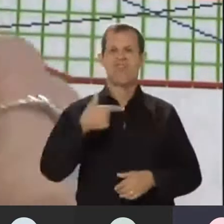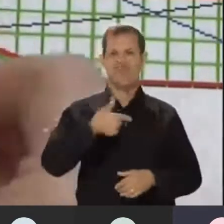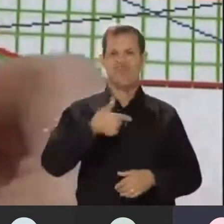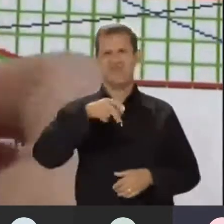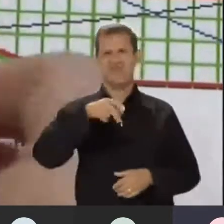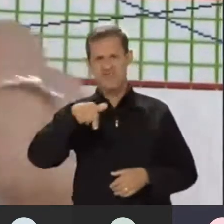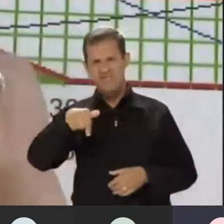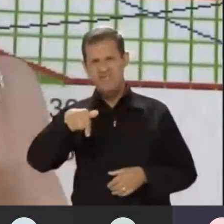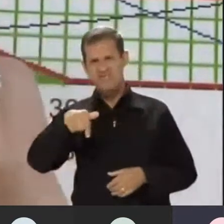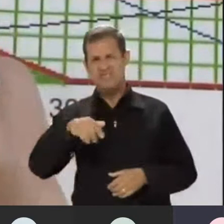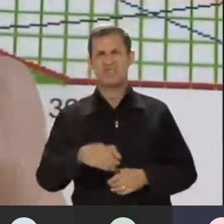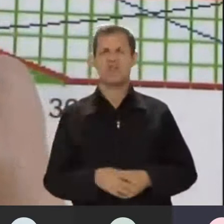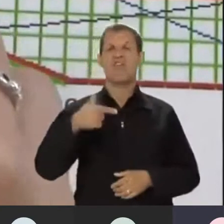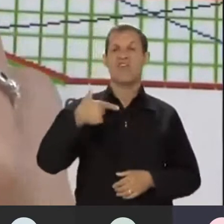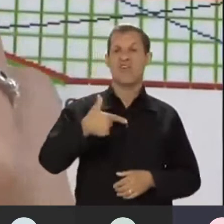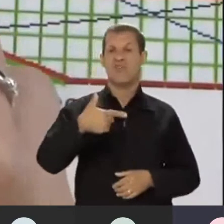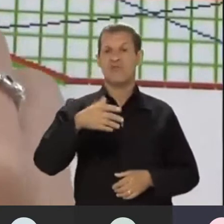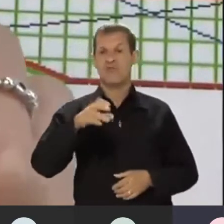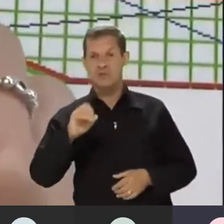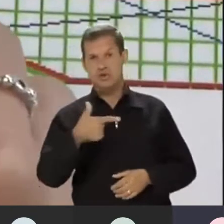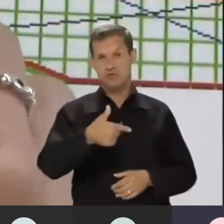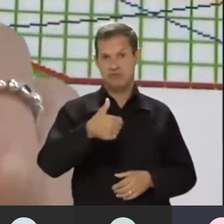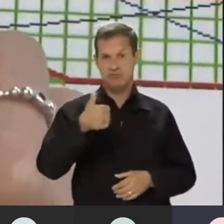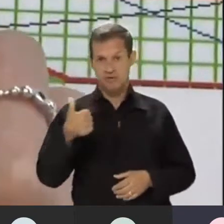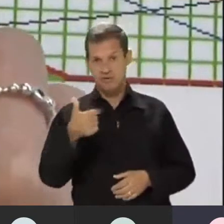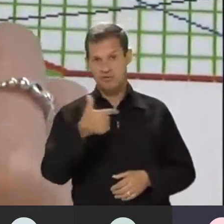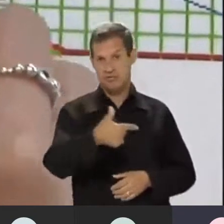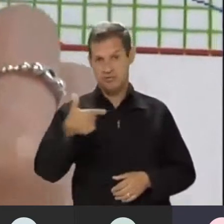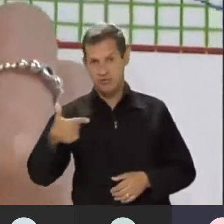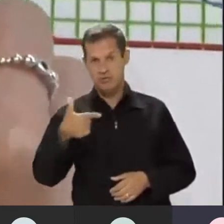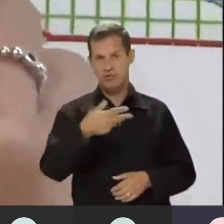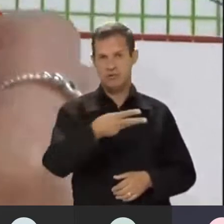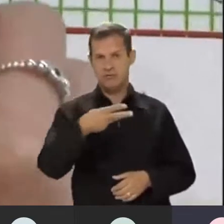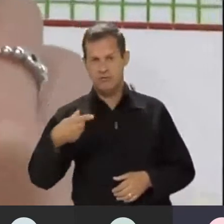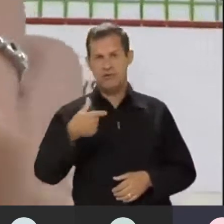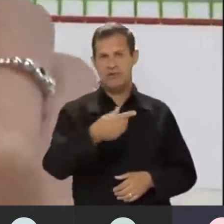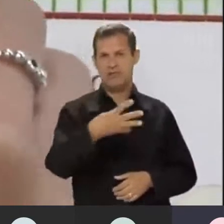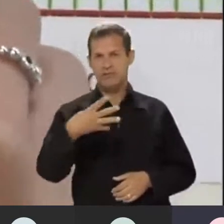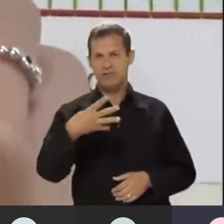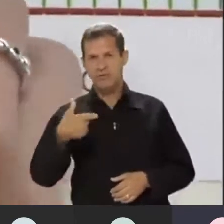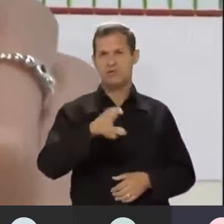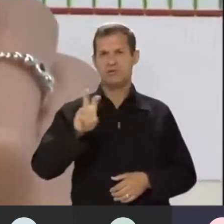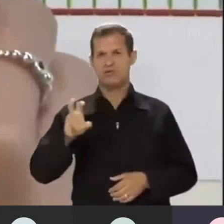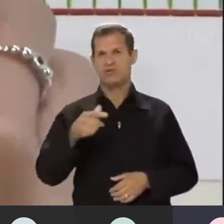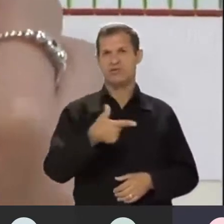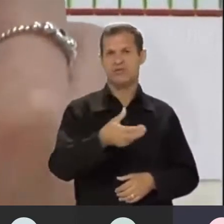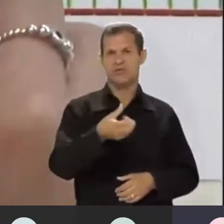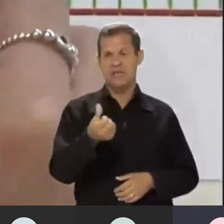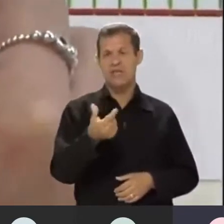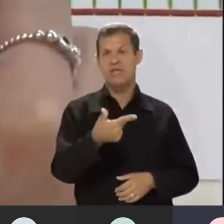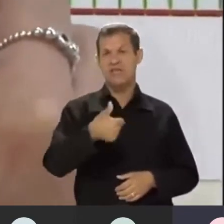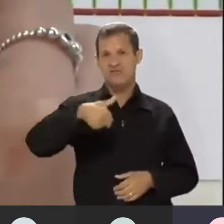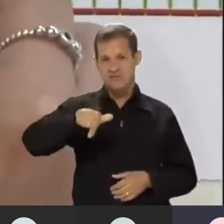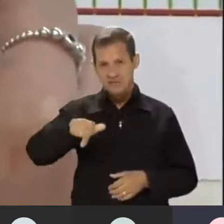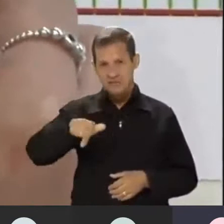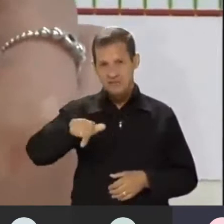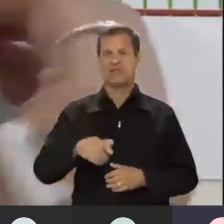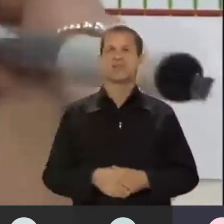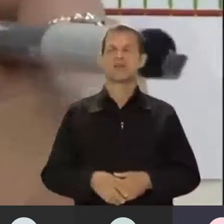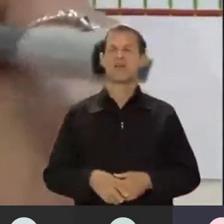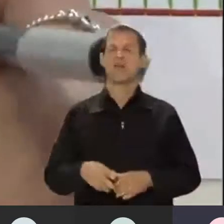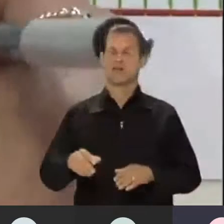de 27. Então, 20, 21, 22, 23, 24, 25, 26,